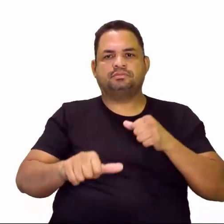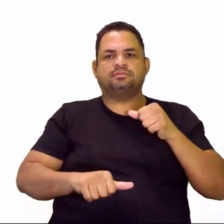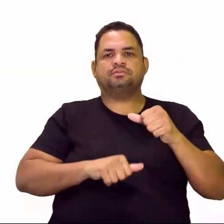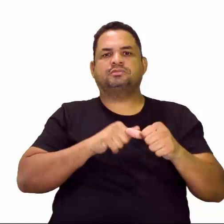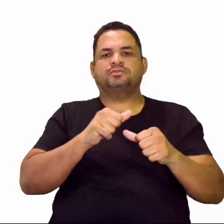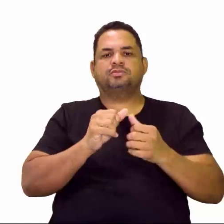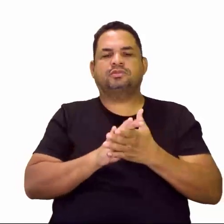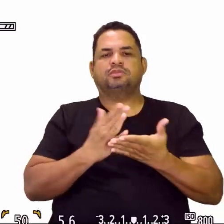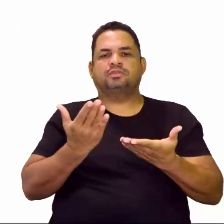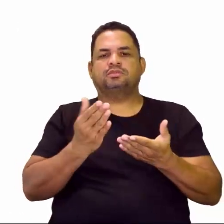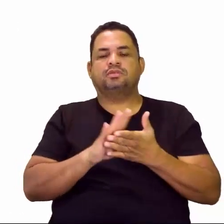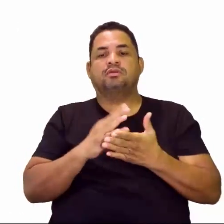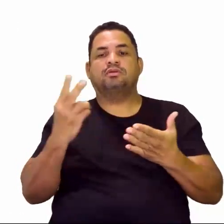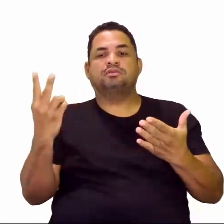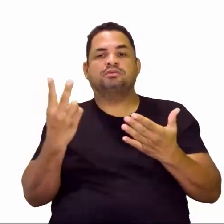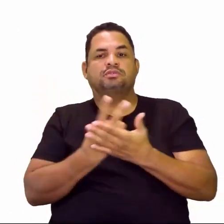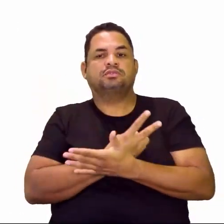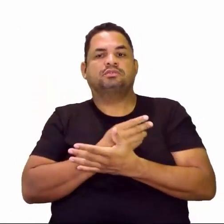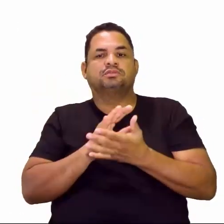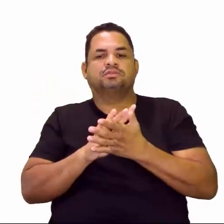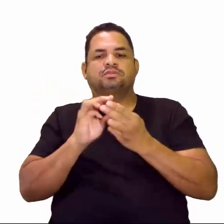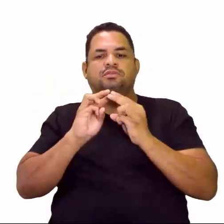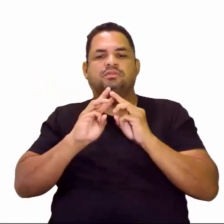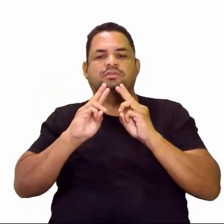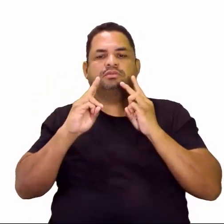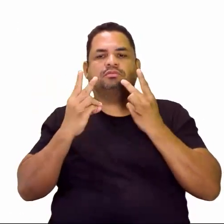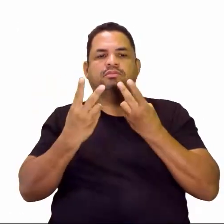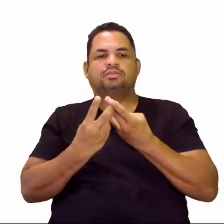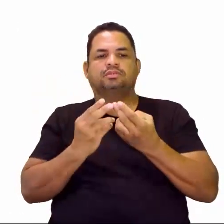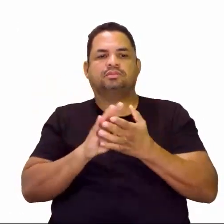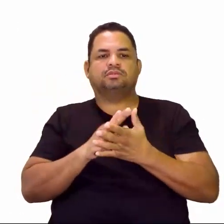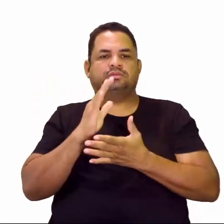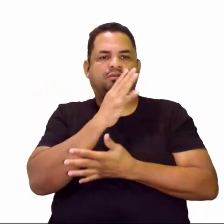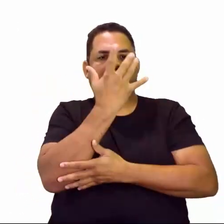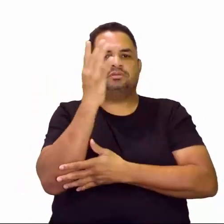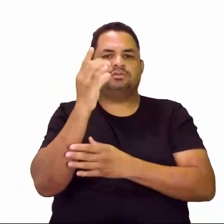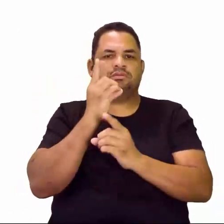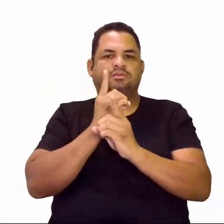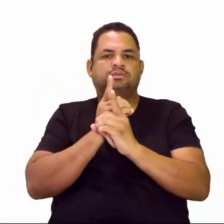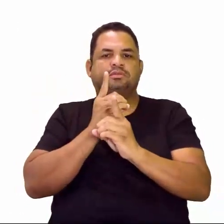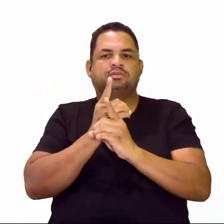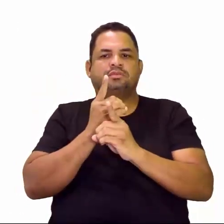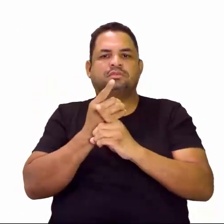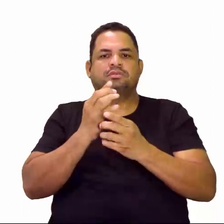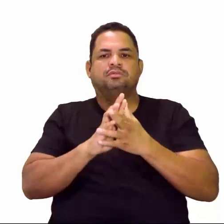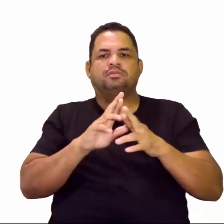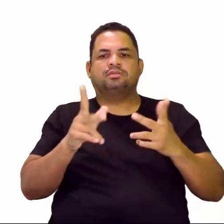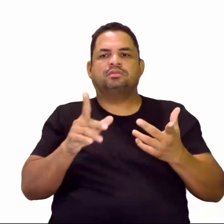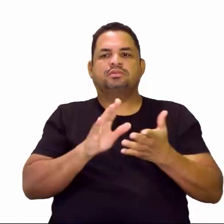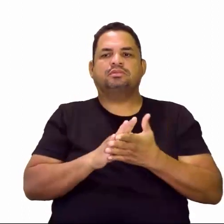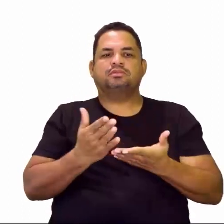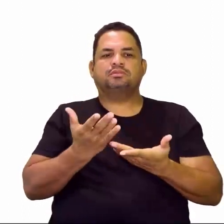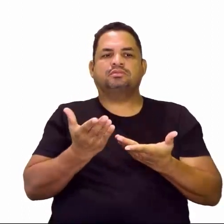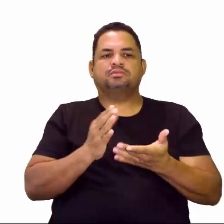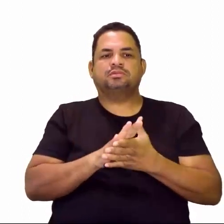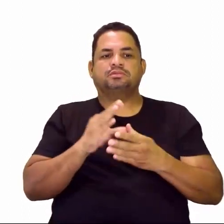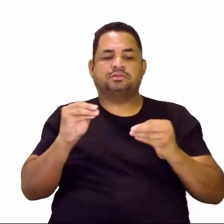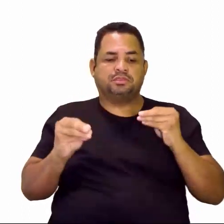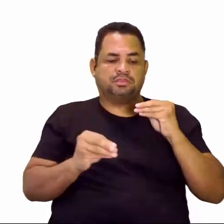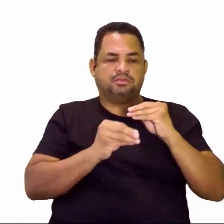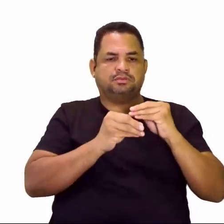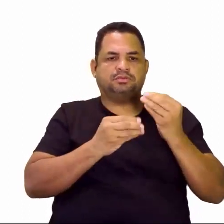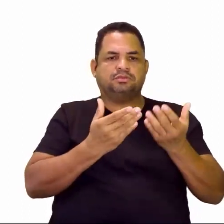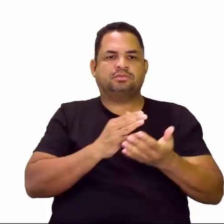de estados físicos da matéria, nós vimos que na natureza encontramos materiais em diferentes estados de